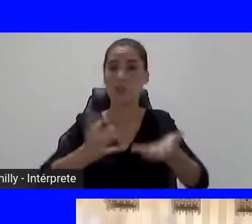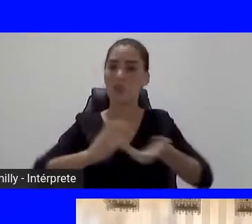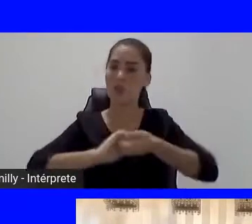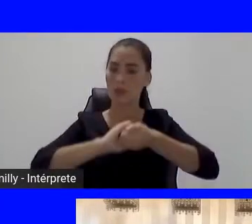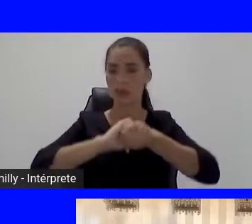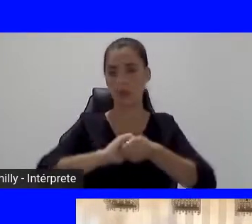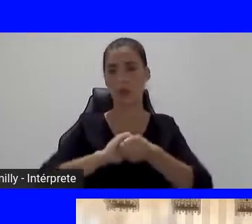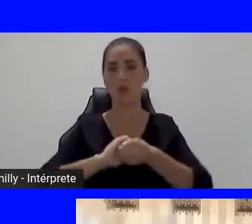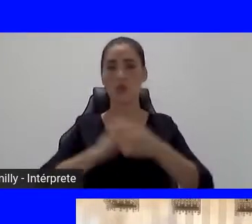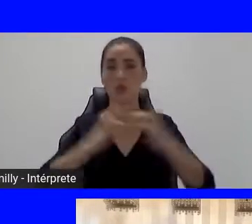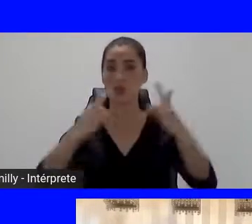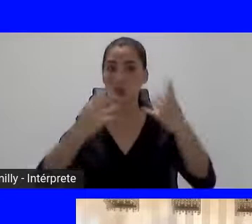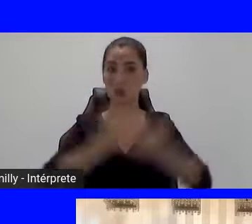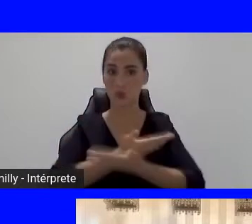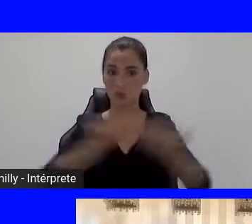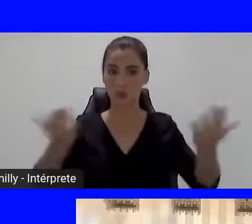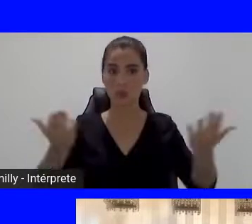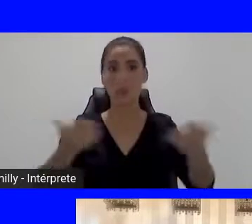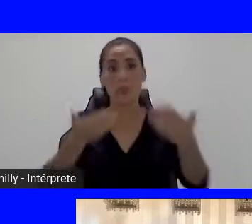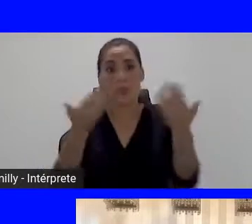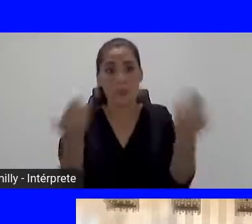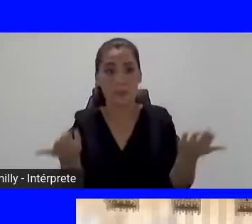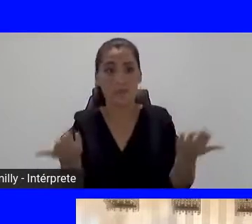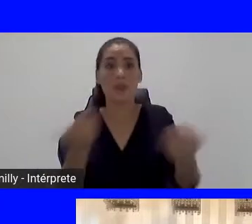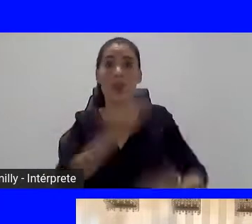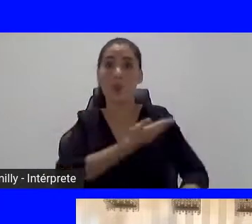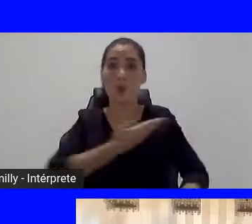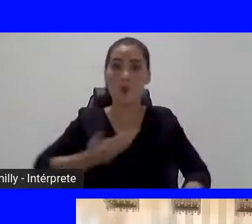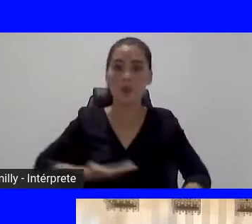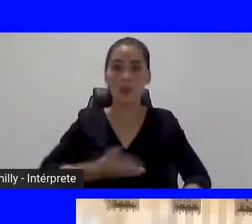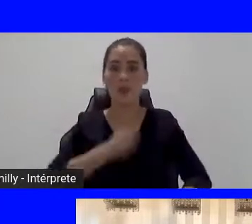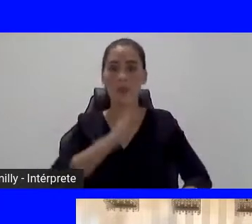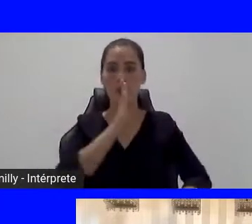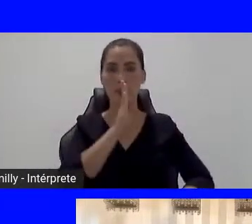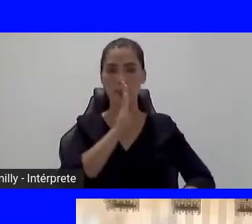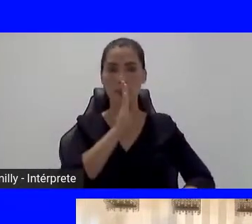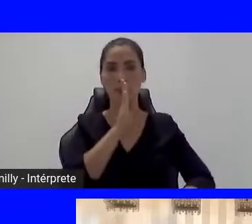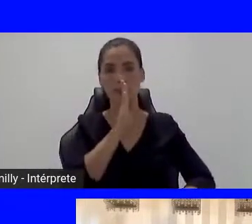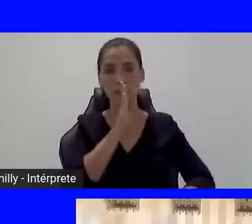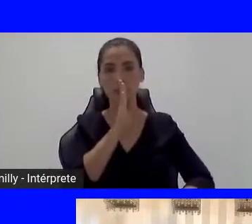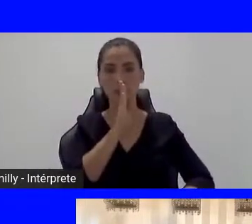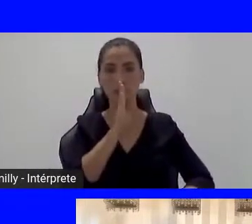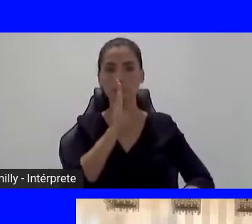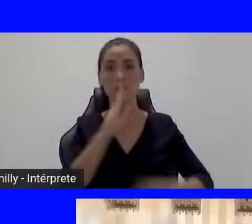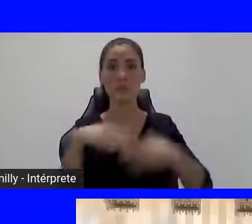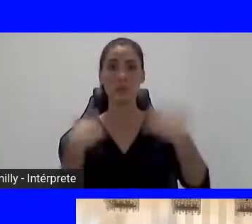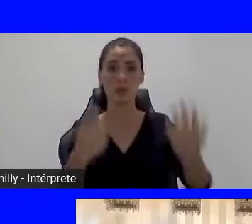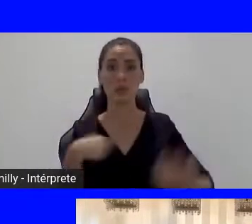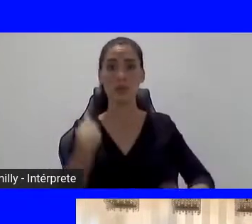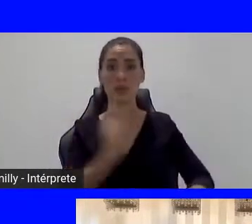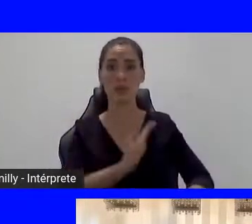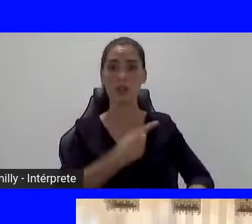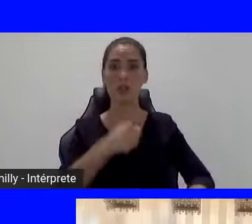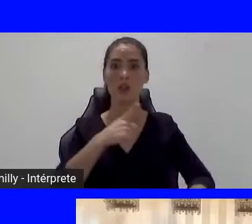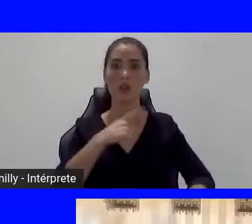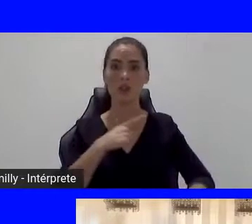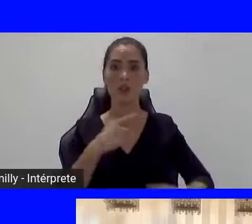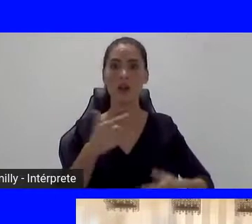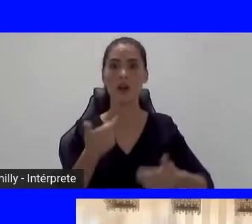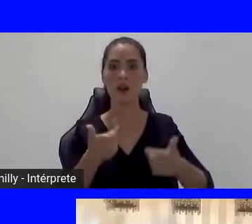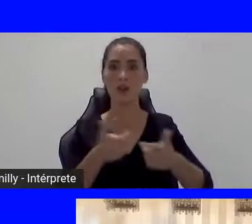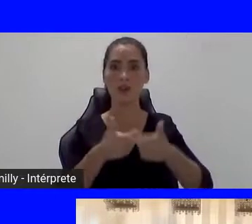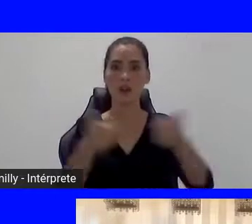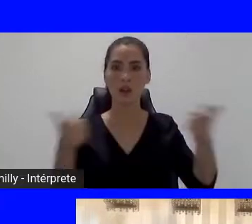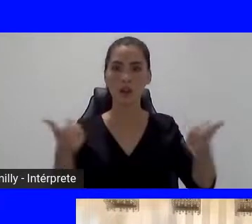é um governo que se omite. Nós temos uma das melhores diplomacias do mundo, né? O